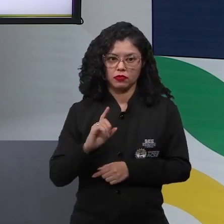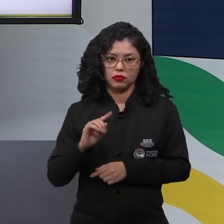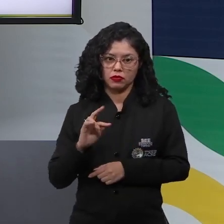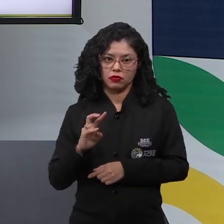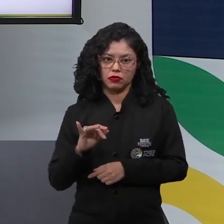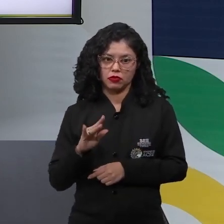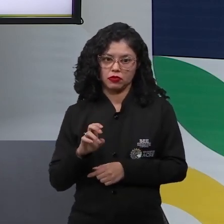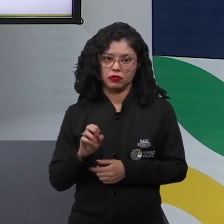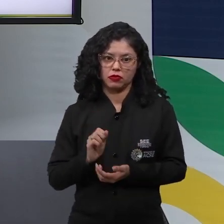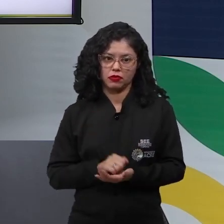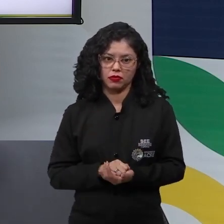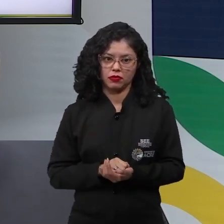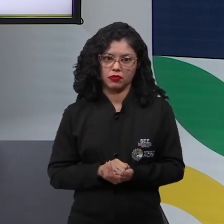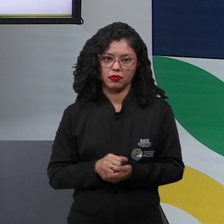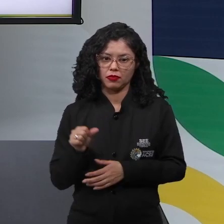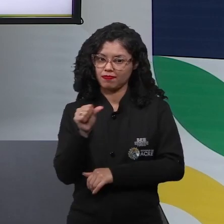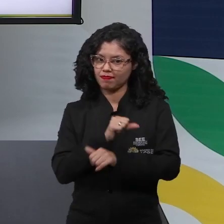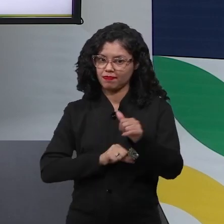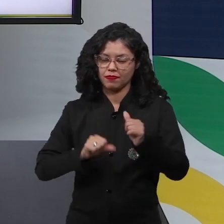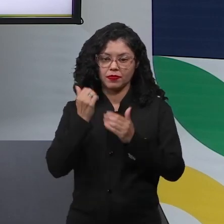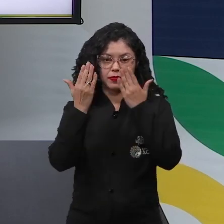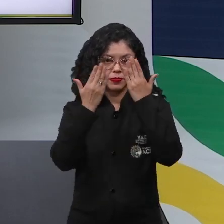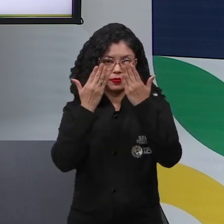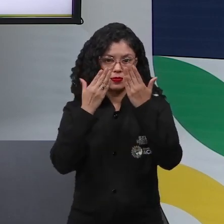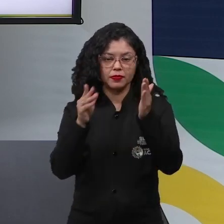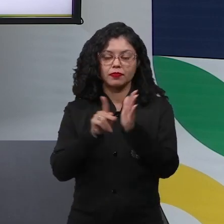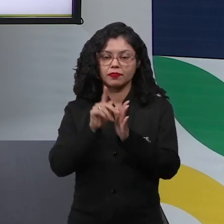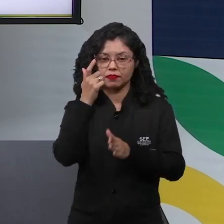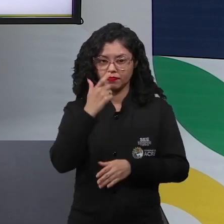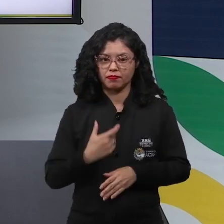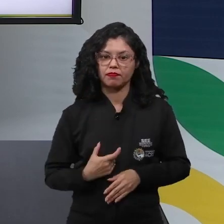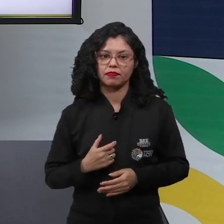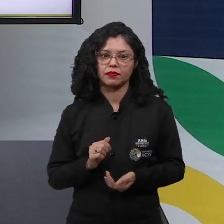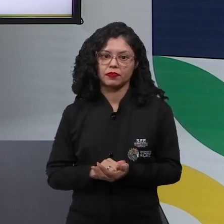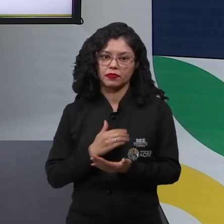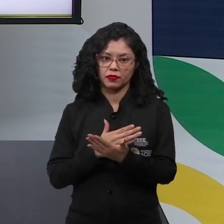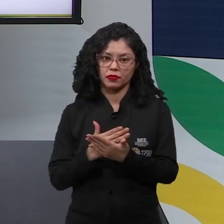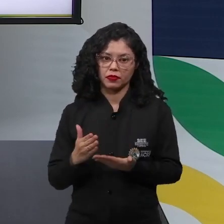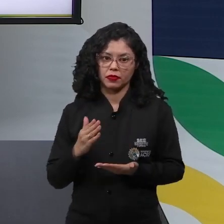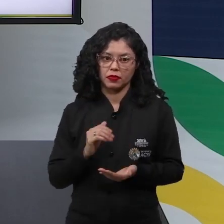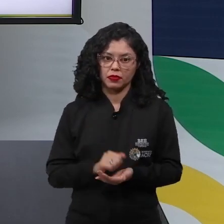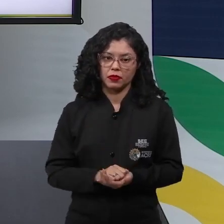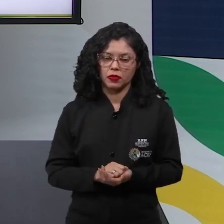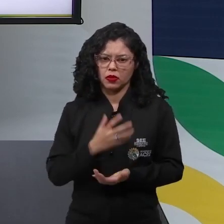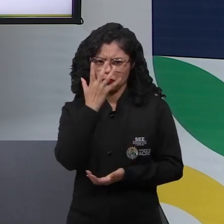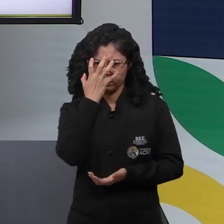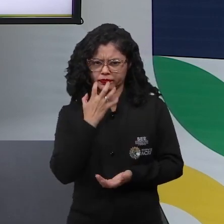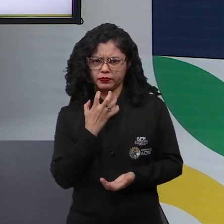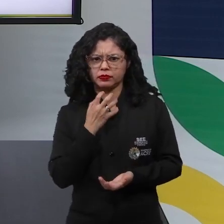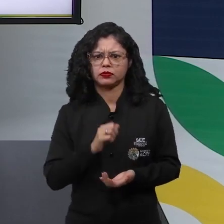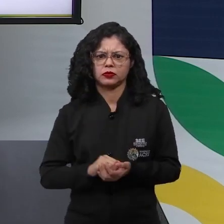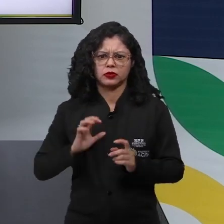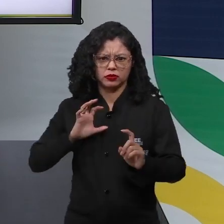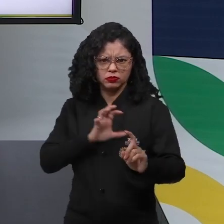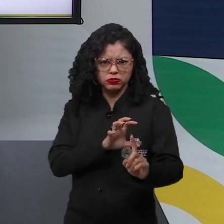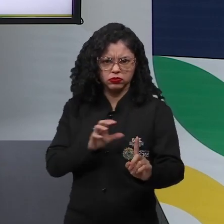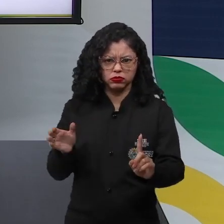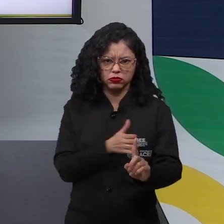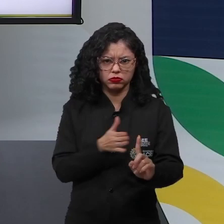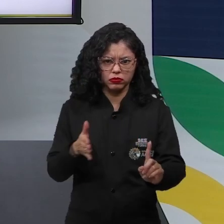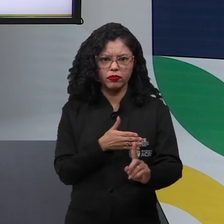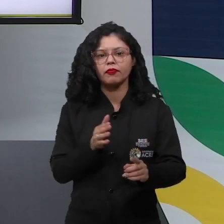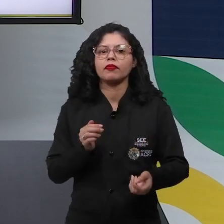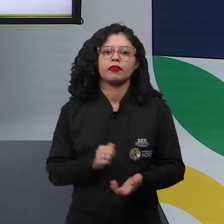ele modificou psicologicamente sua personalidade. Ele começou a ficar irritado, agressivo,